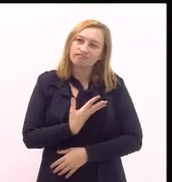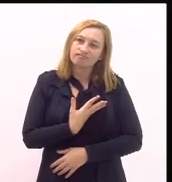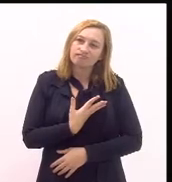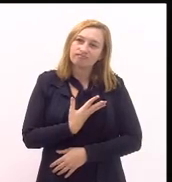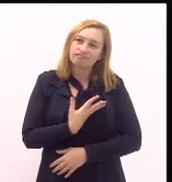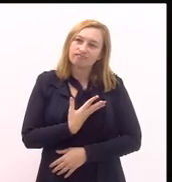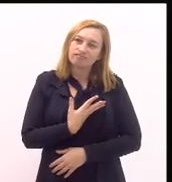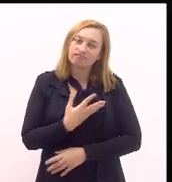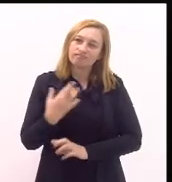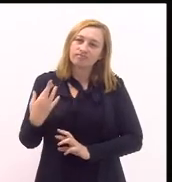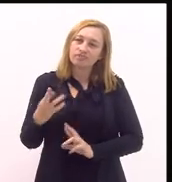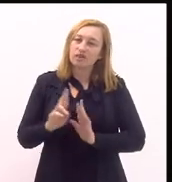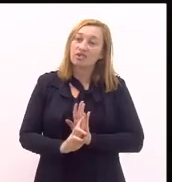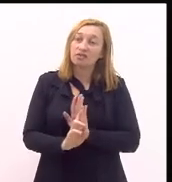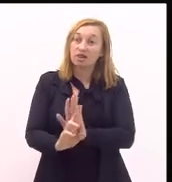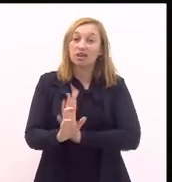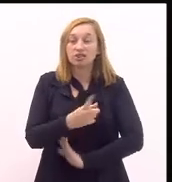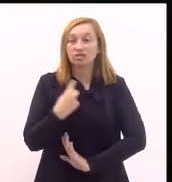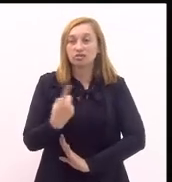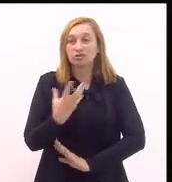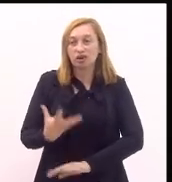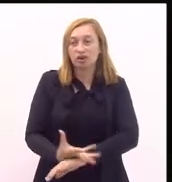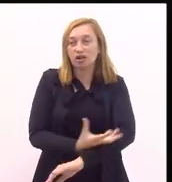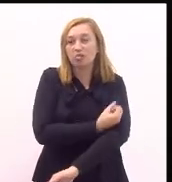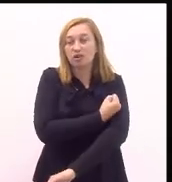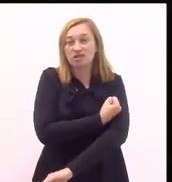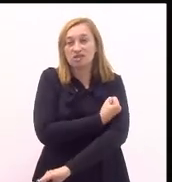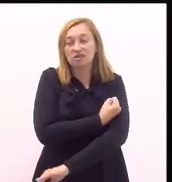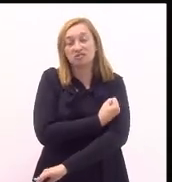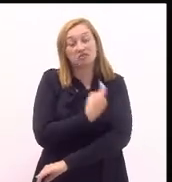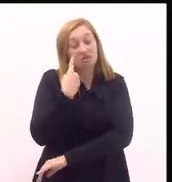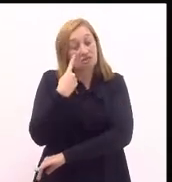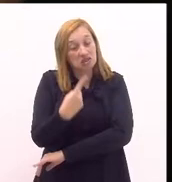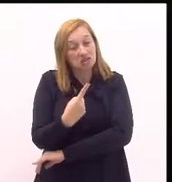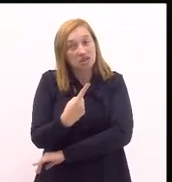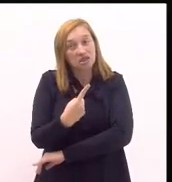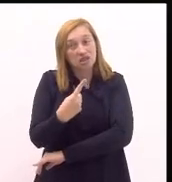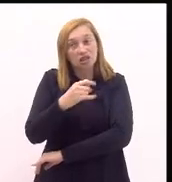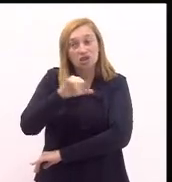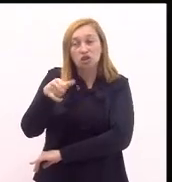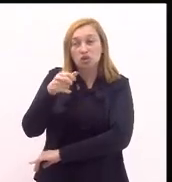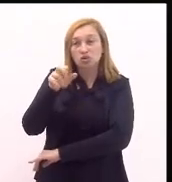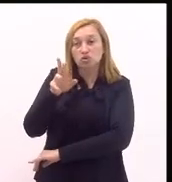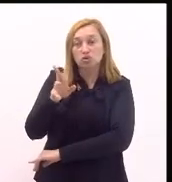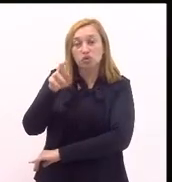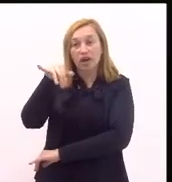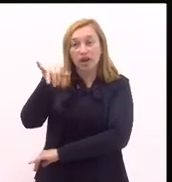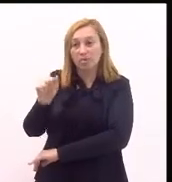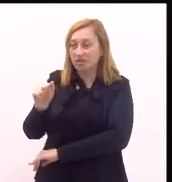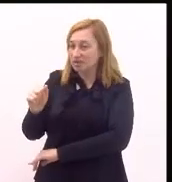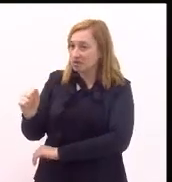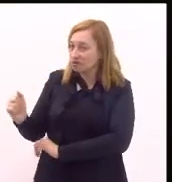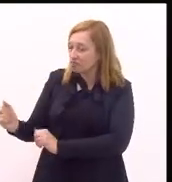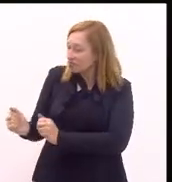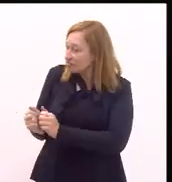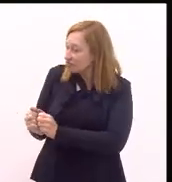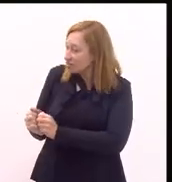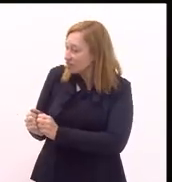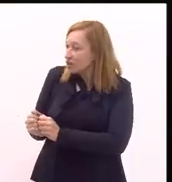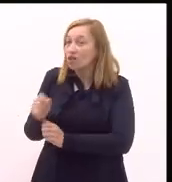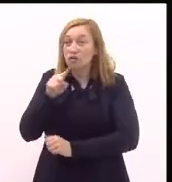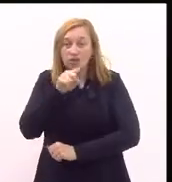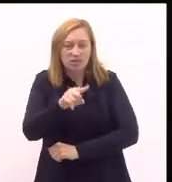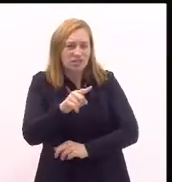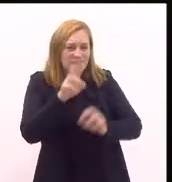a nossa referência é uma emoção ver você aqui e ver Jurema na minha frente você